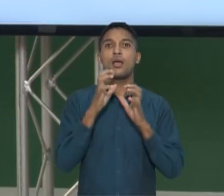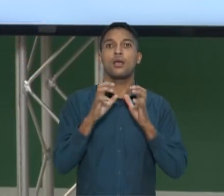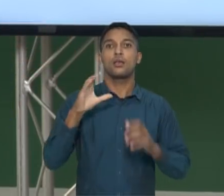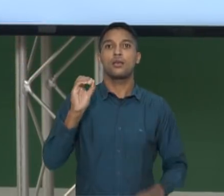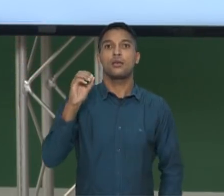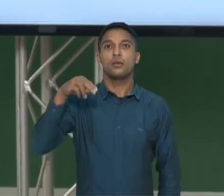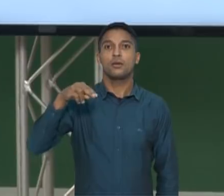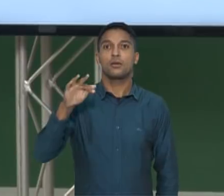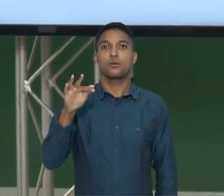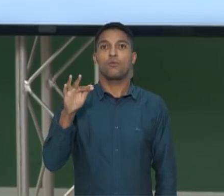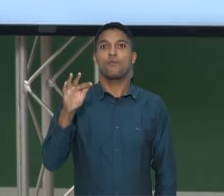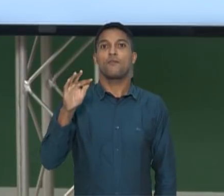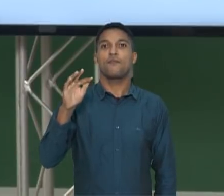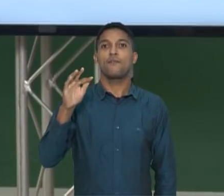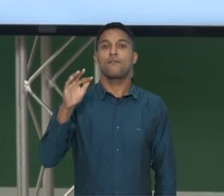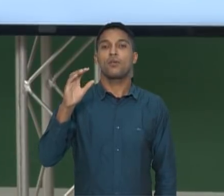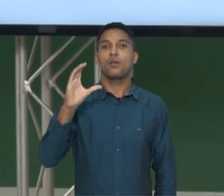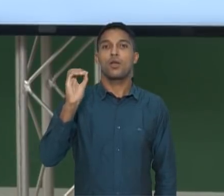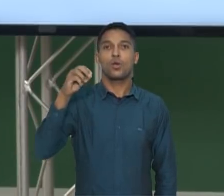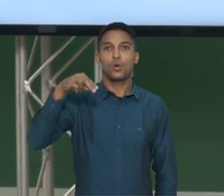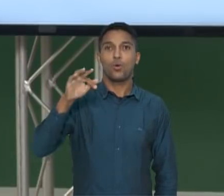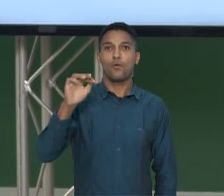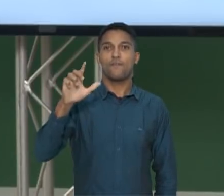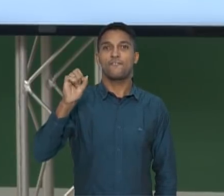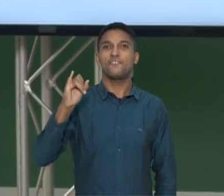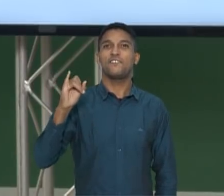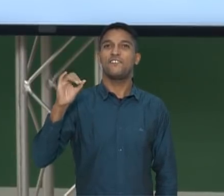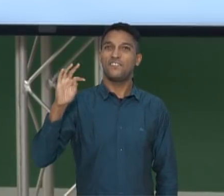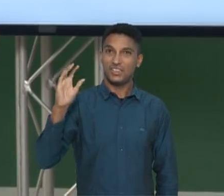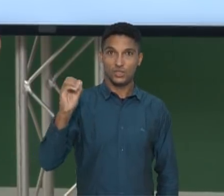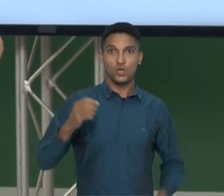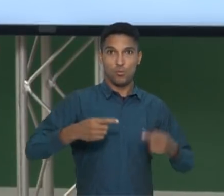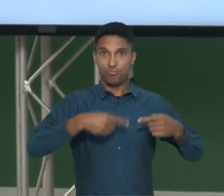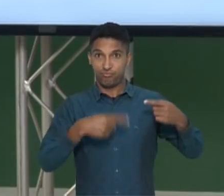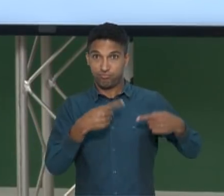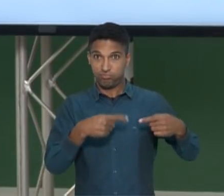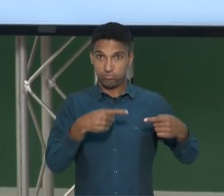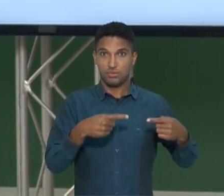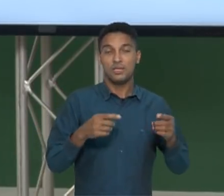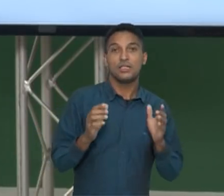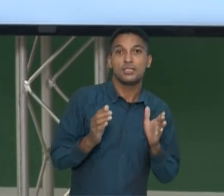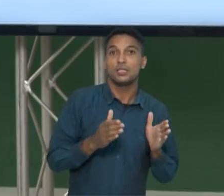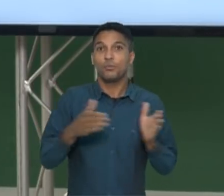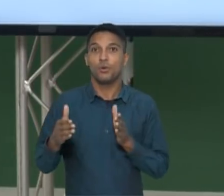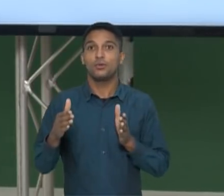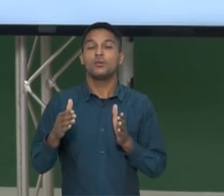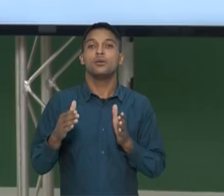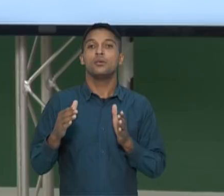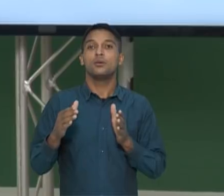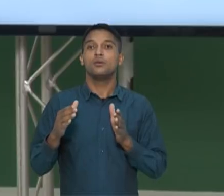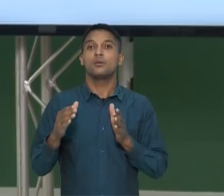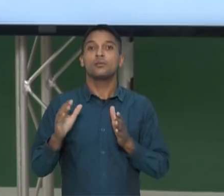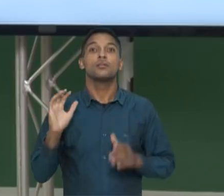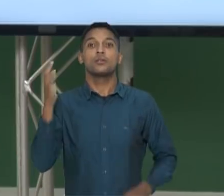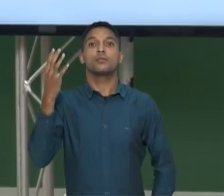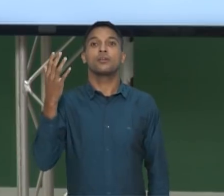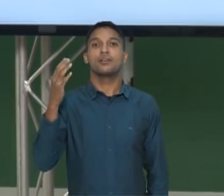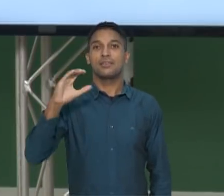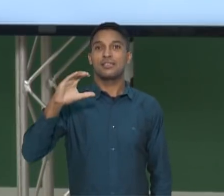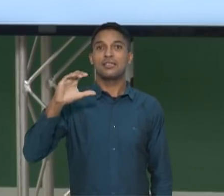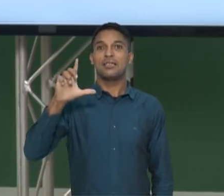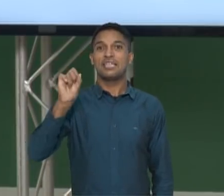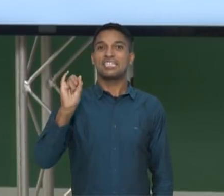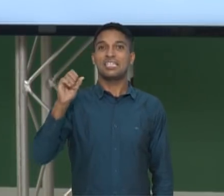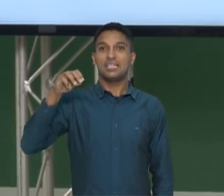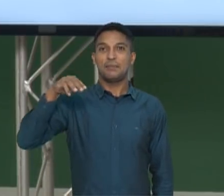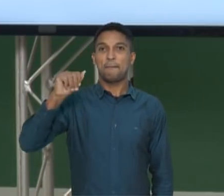momento de maior tensão, maior emoção, que a gente chama de clímax dentro do conto. E o desfecho, né? O desfecho é o final, é